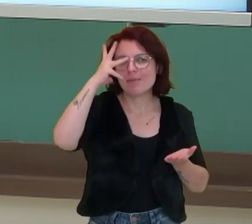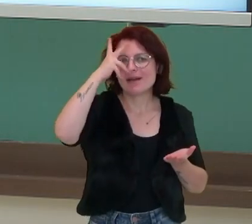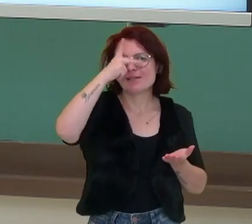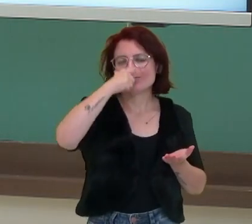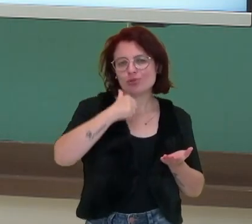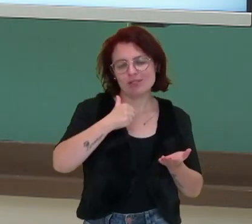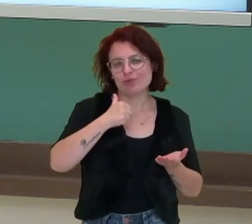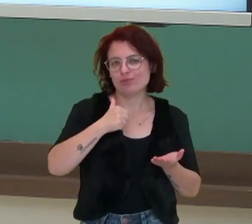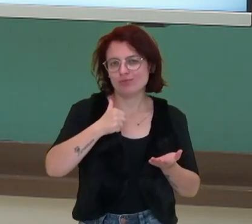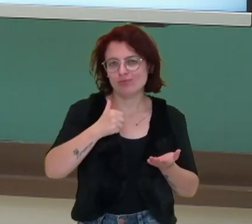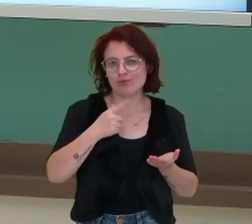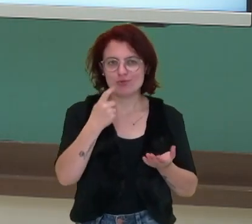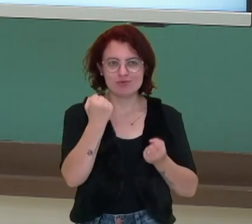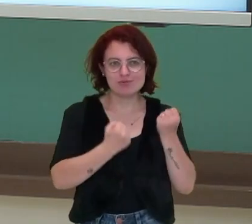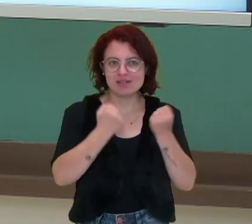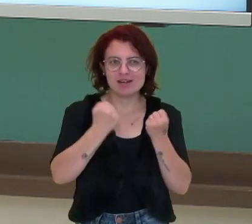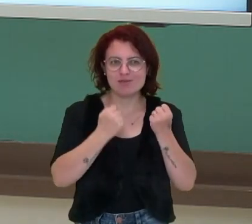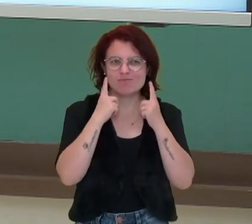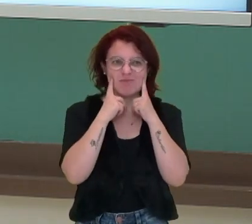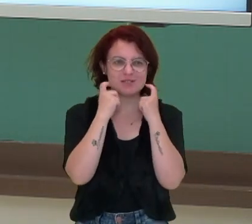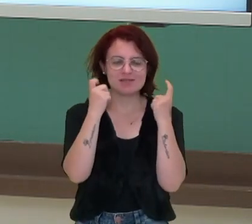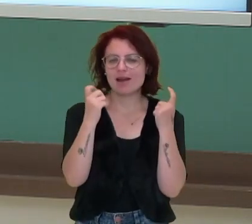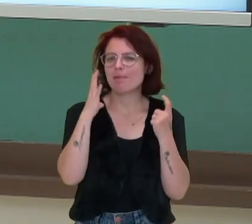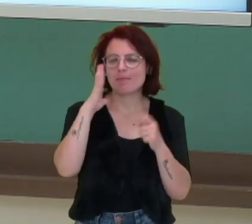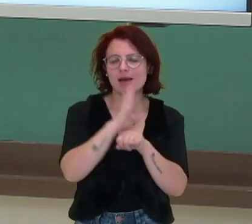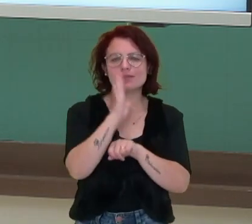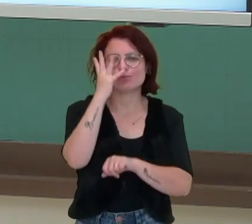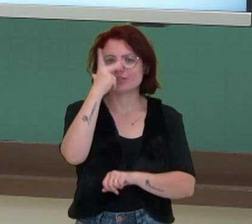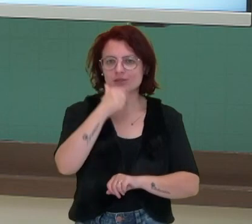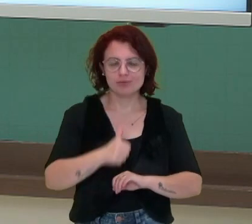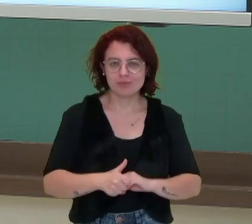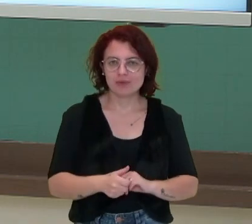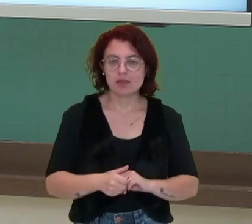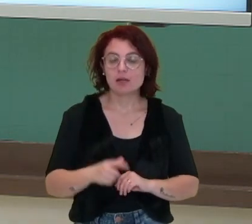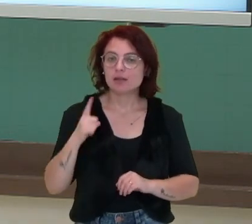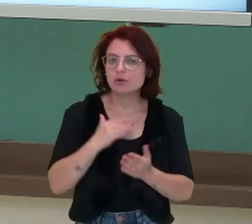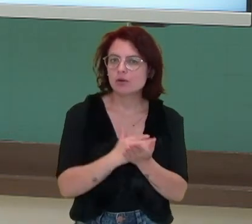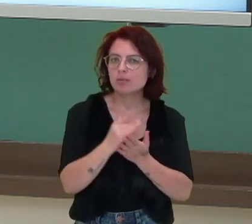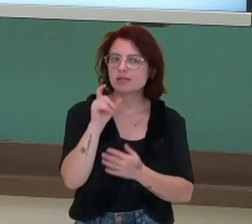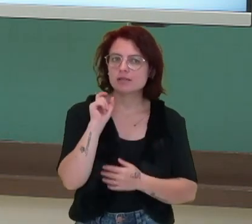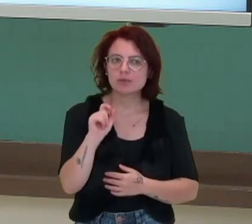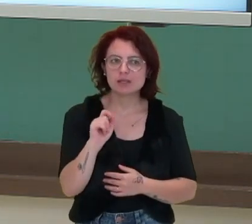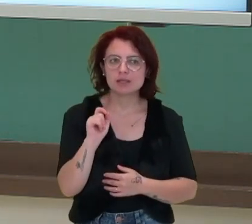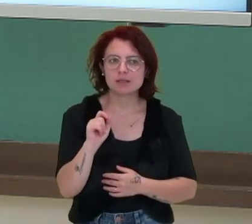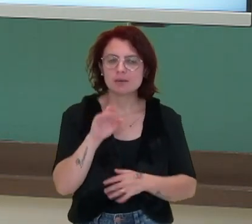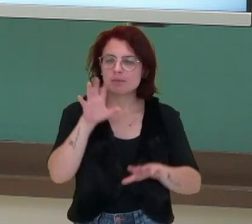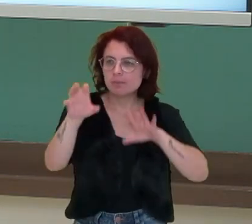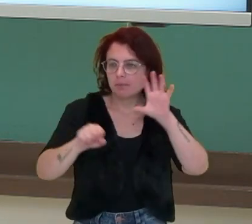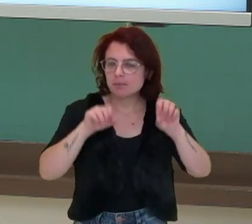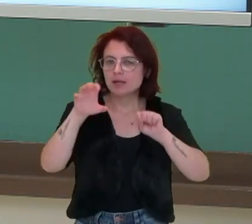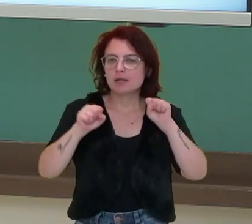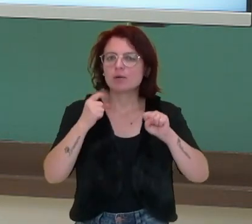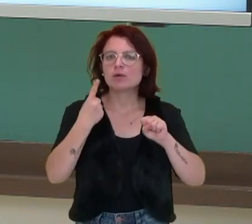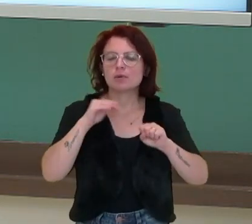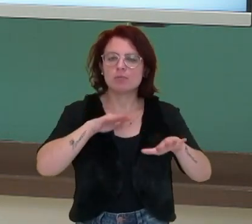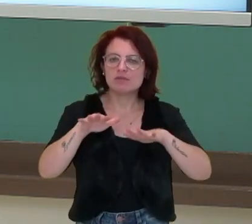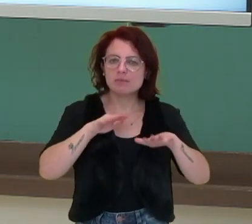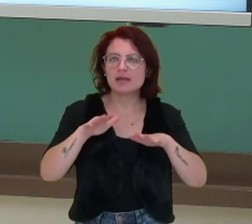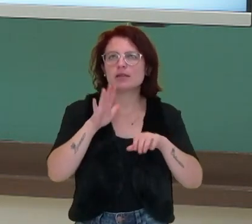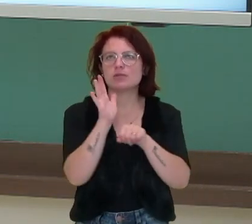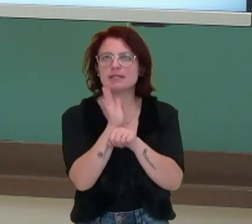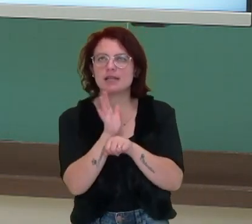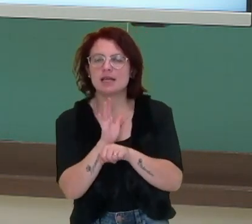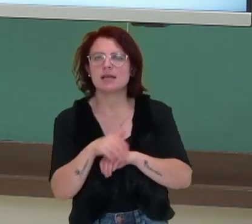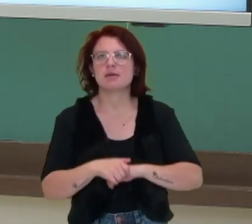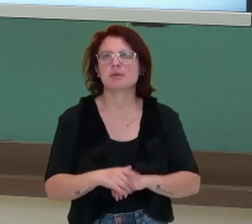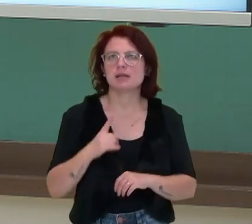maravilhosa, é mais bonito o carro ruidoso. Então ele começa a trazer essa visão. Lembrando que eles começam a pegar muito da questão do movimento. Como eu falei, o cinema começou a se desenvolver,